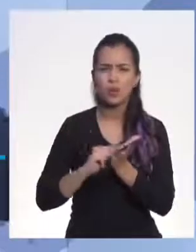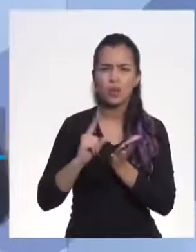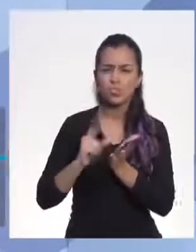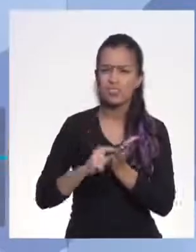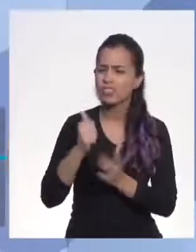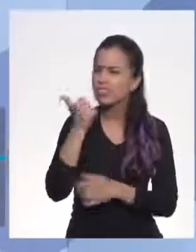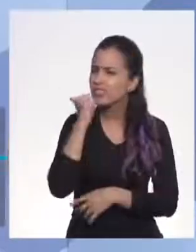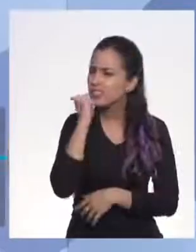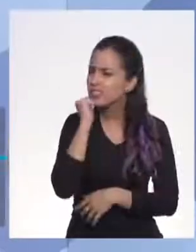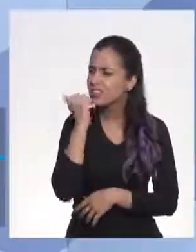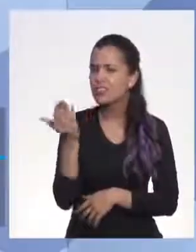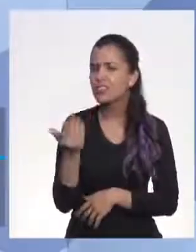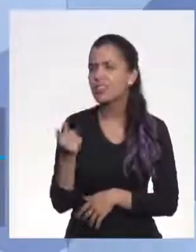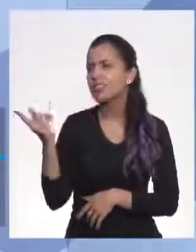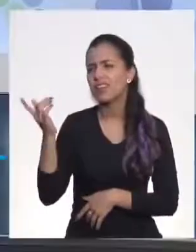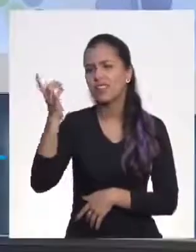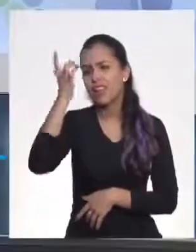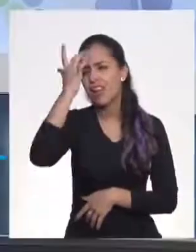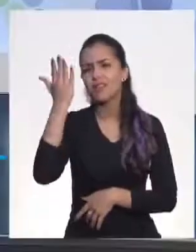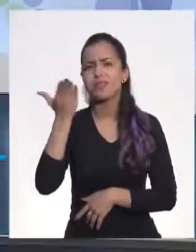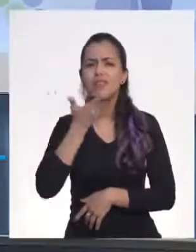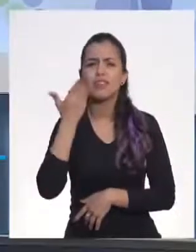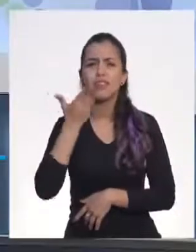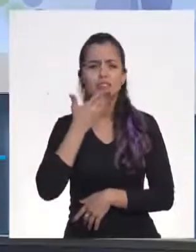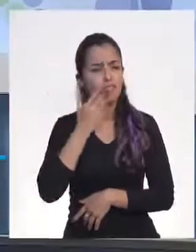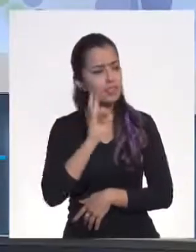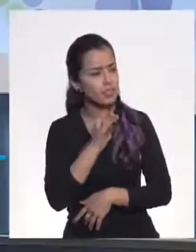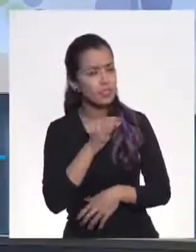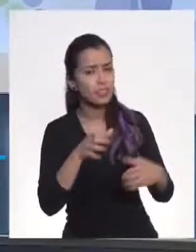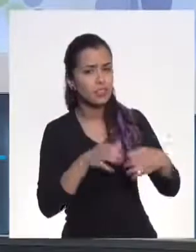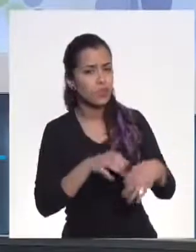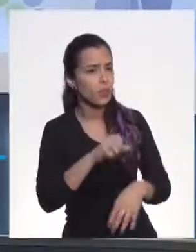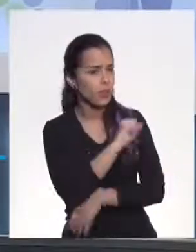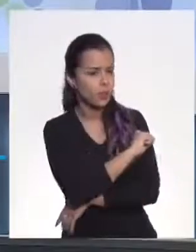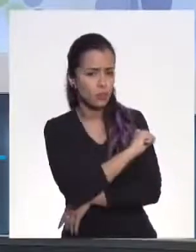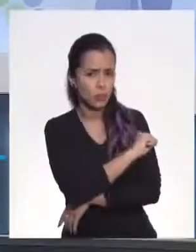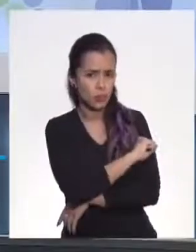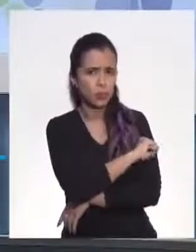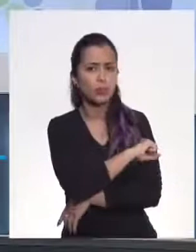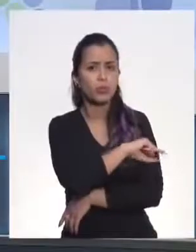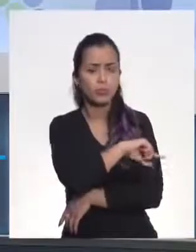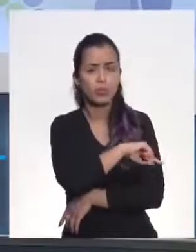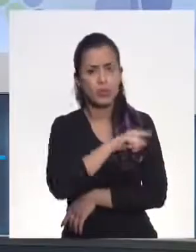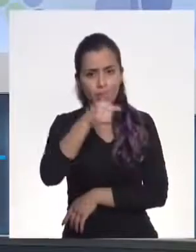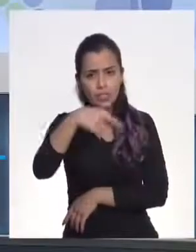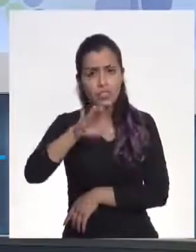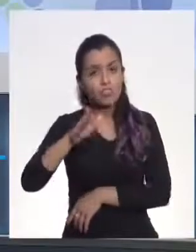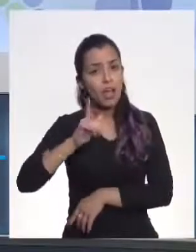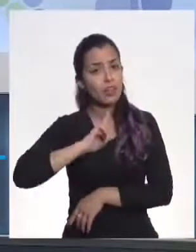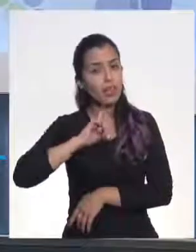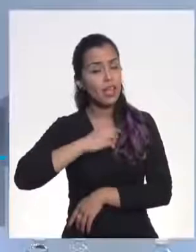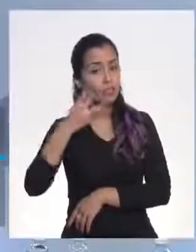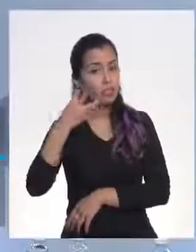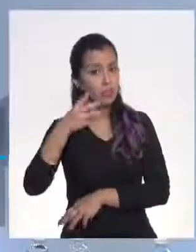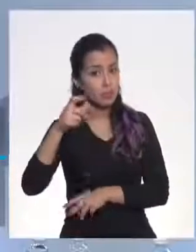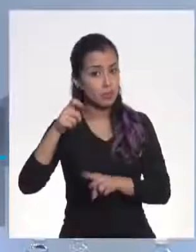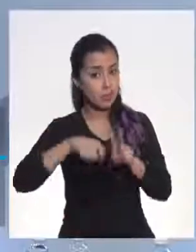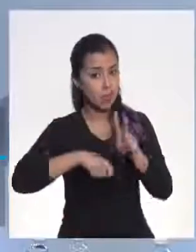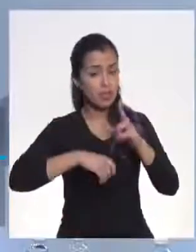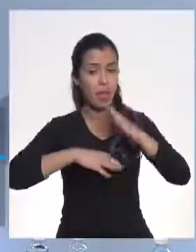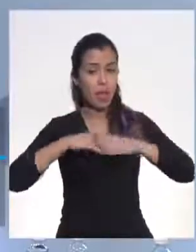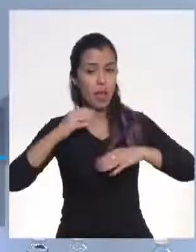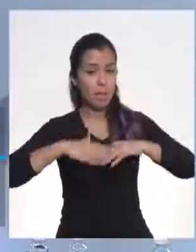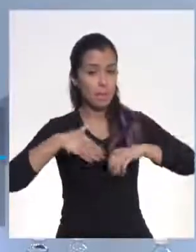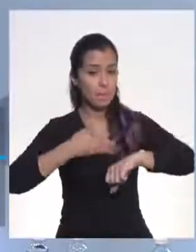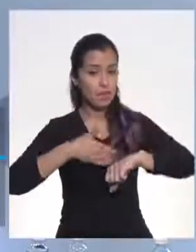científico gente é uma delícia é 8º 8º ano 3º bimestre você já tiveram as habilidades a gente já falou de